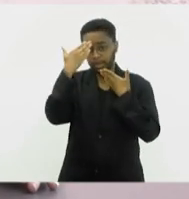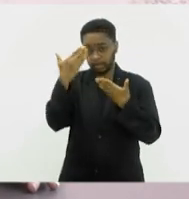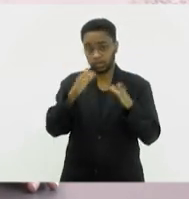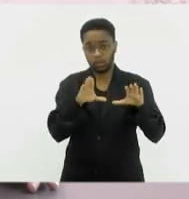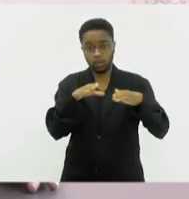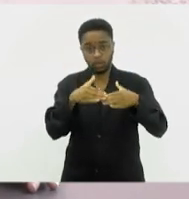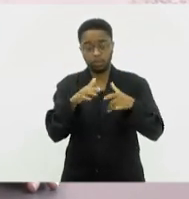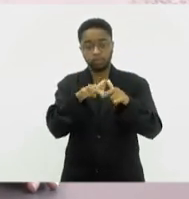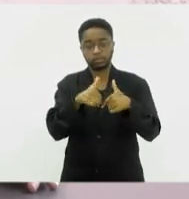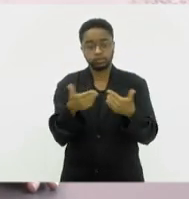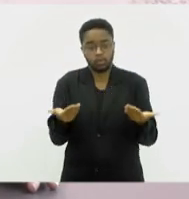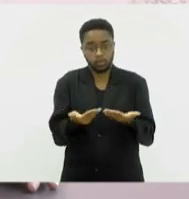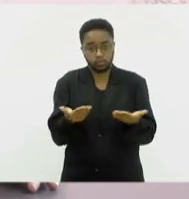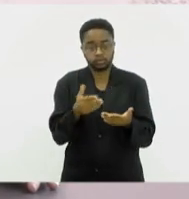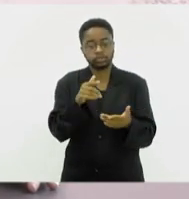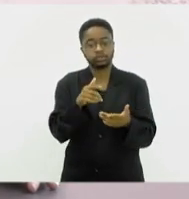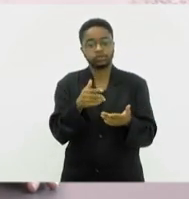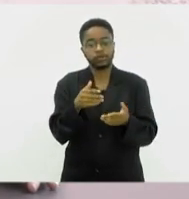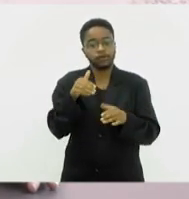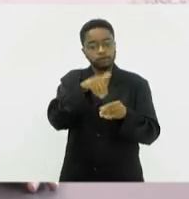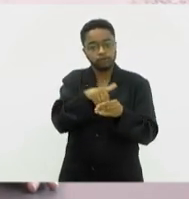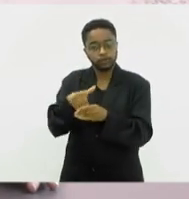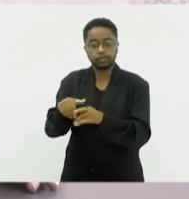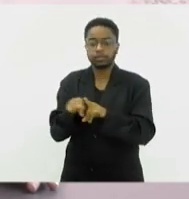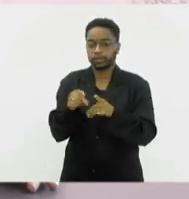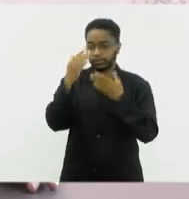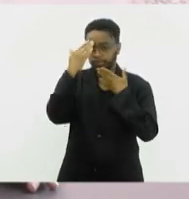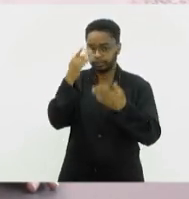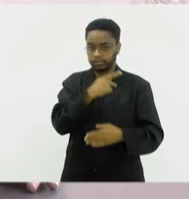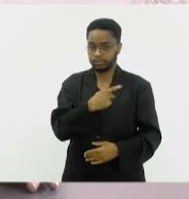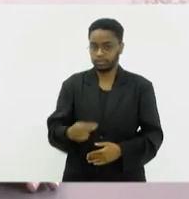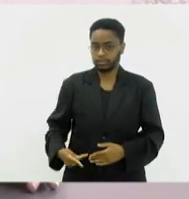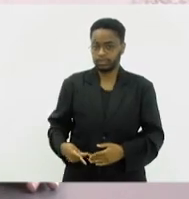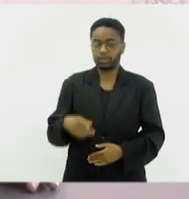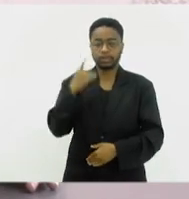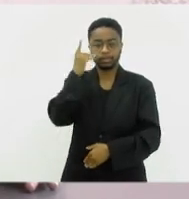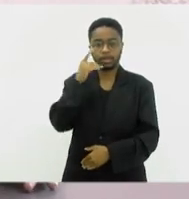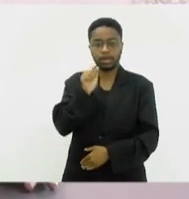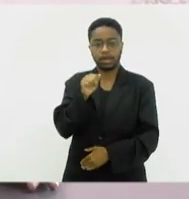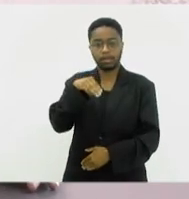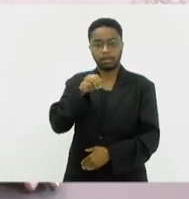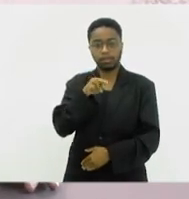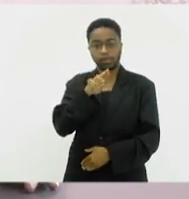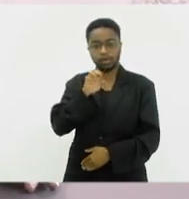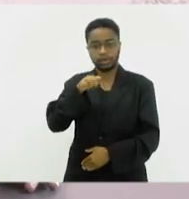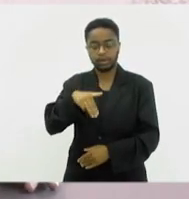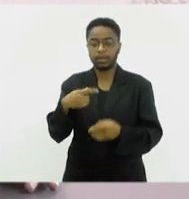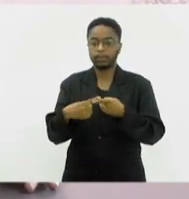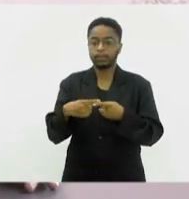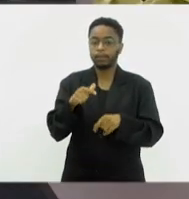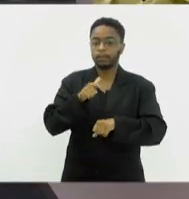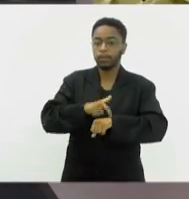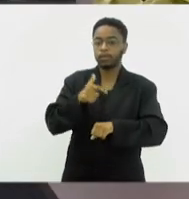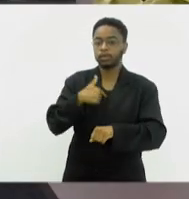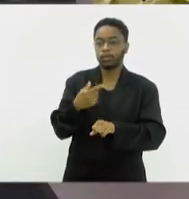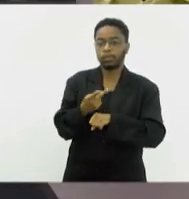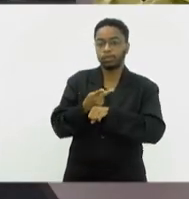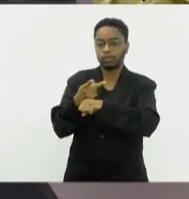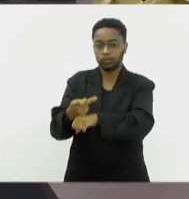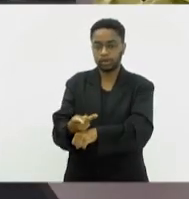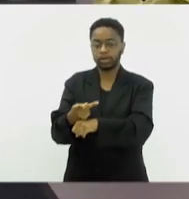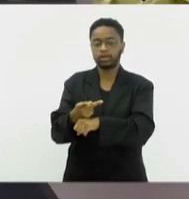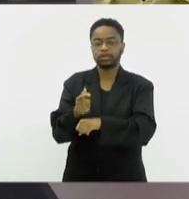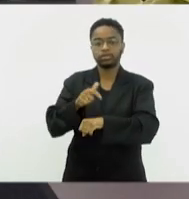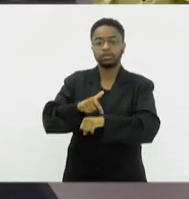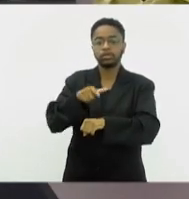comissão por essa sabatina, agradeço muito ao presidente da comissão, deputado Rodrigo Amorim, que assim que procurei, quando os membros foram